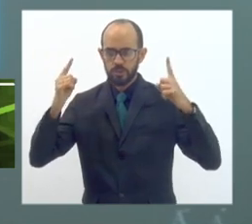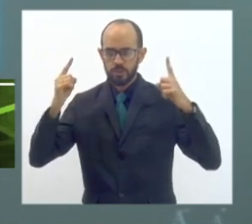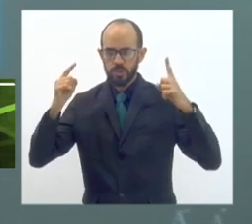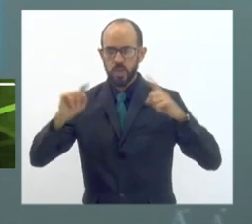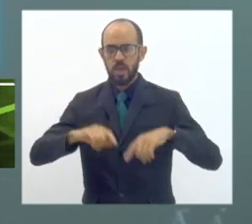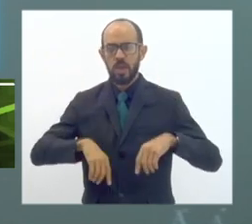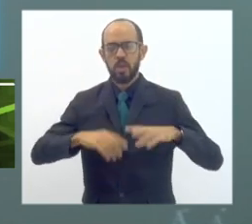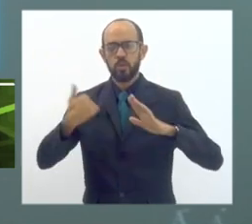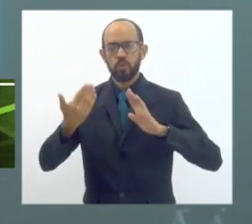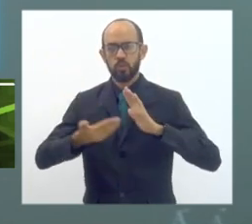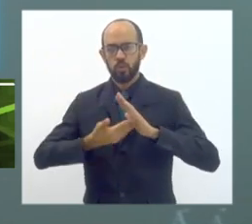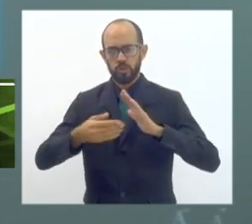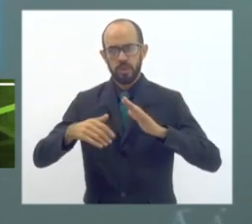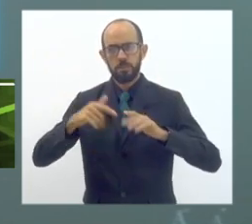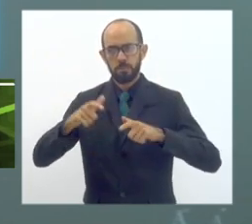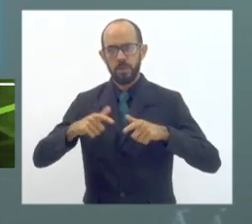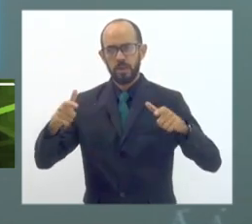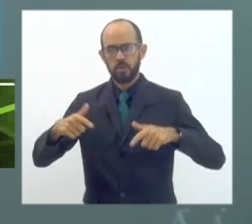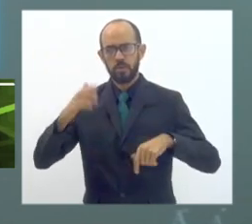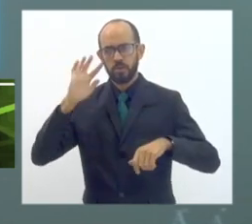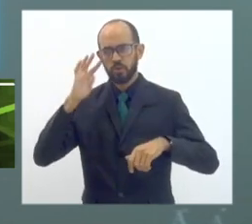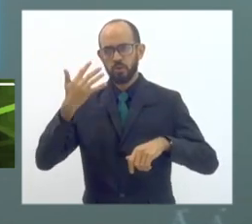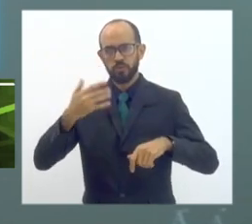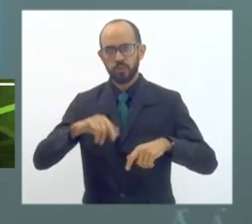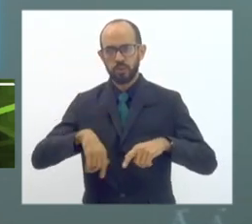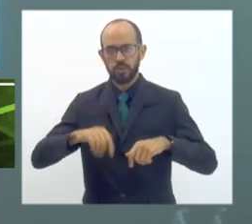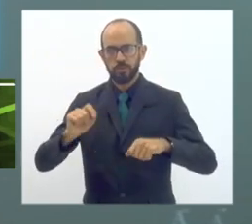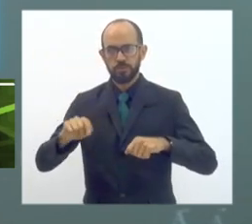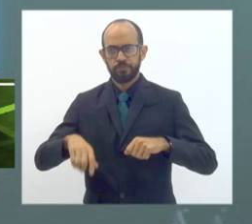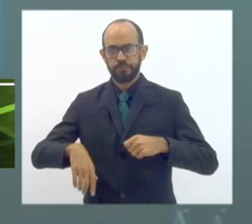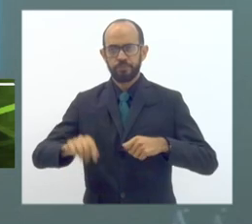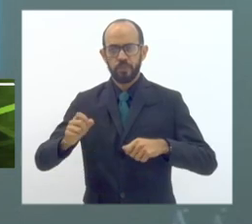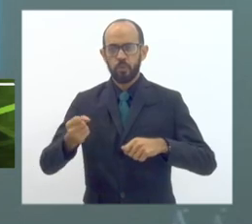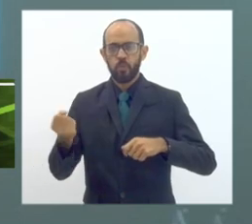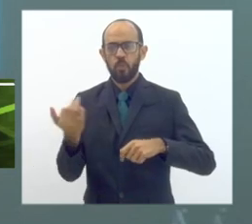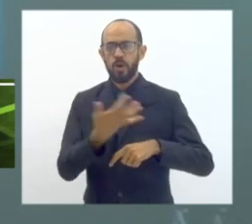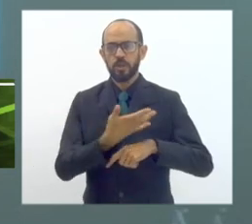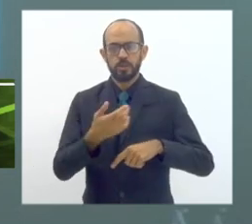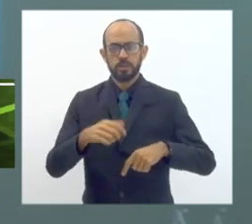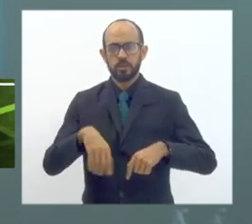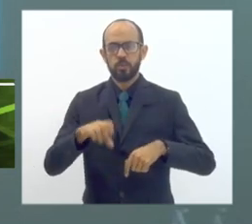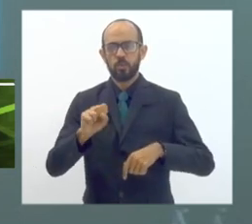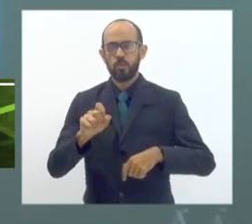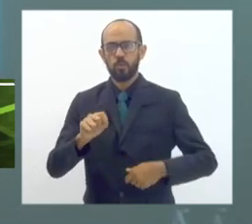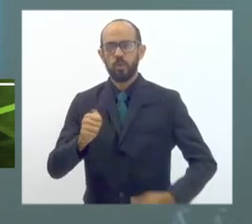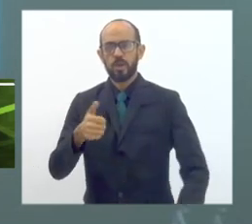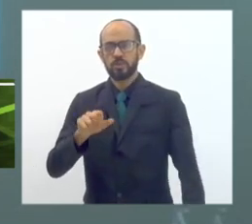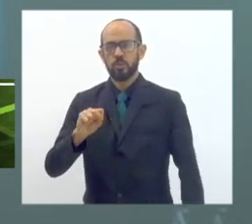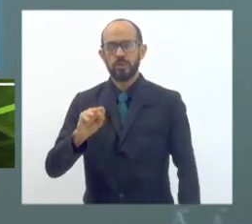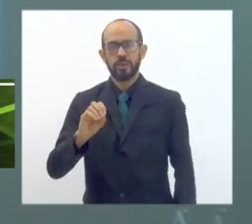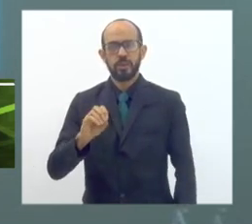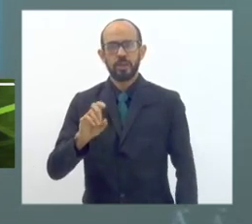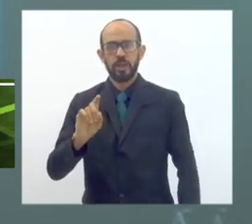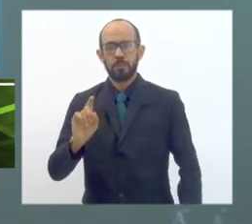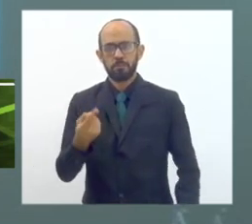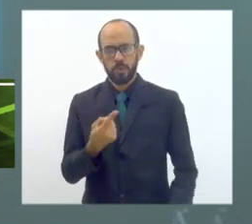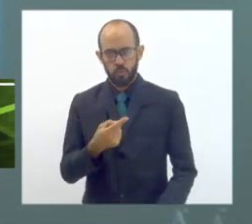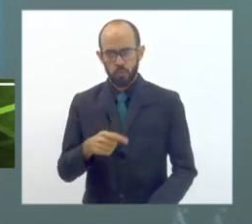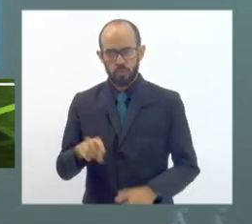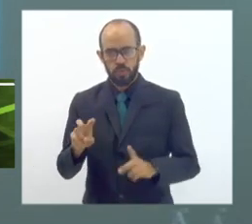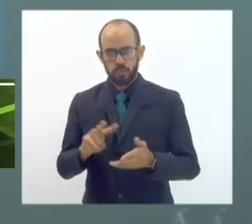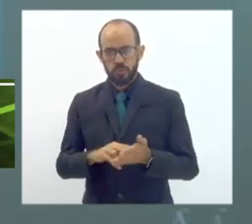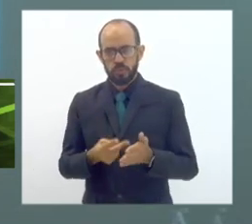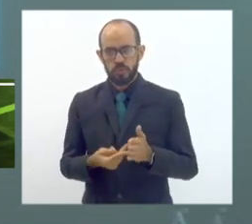muitas delas resolvidas na informação, quantas viaturas foram enviadas? Quase 80 mil. Significa 9 saídas